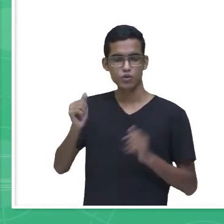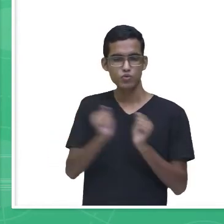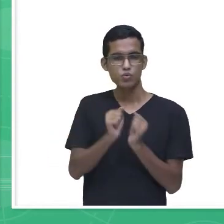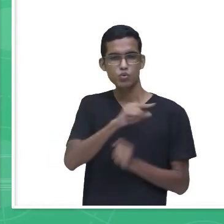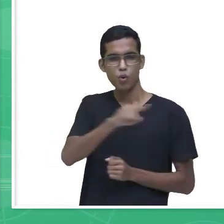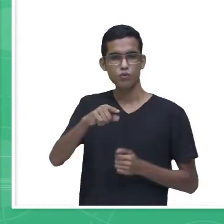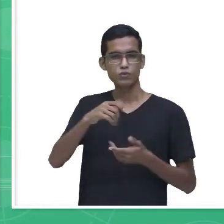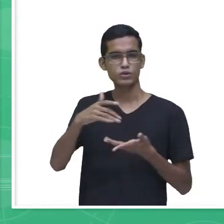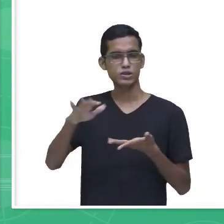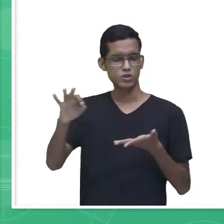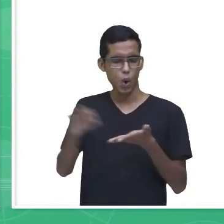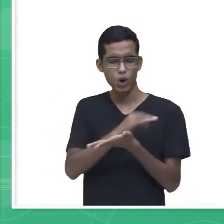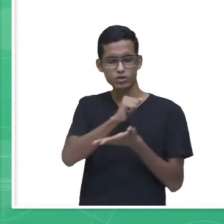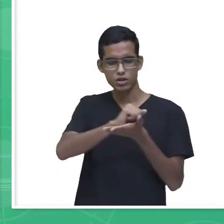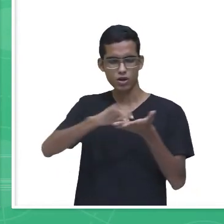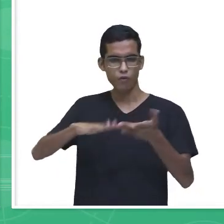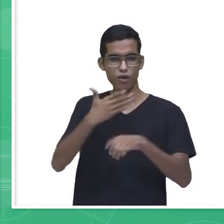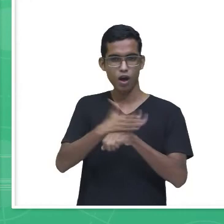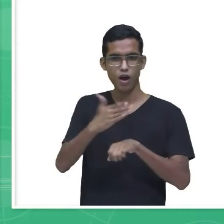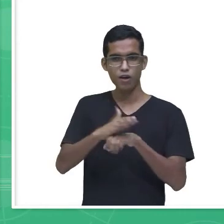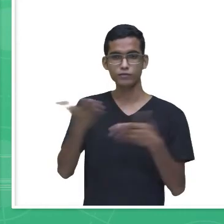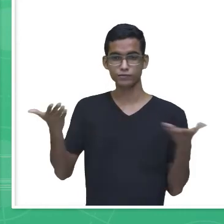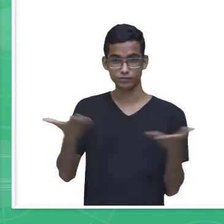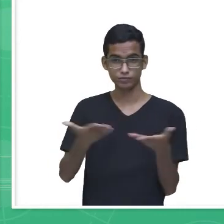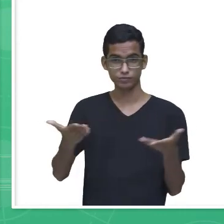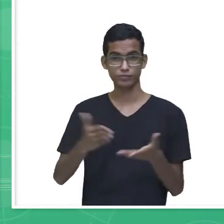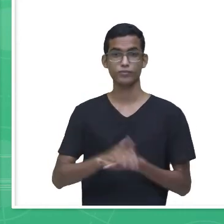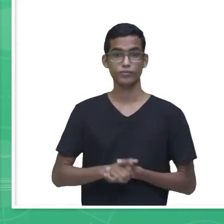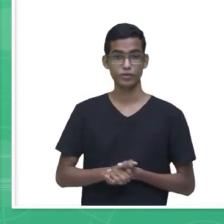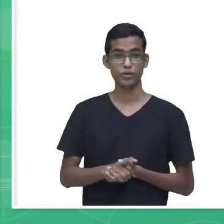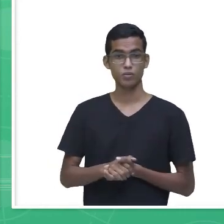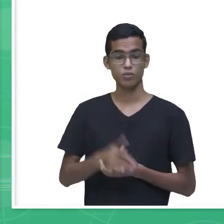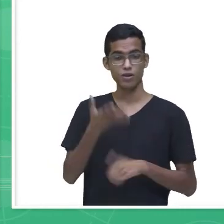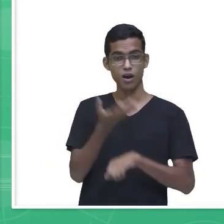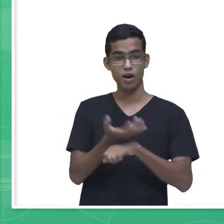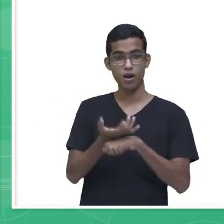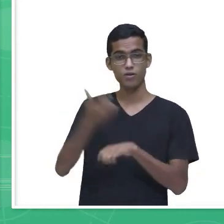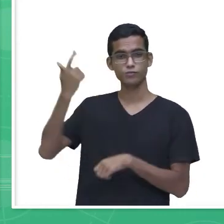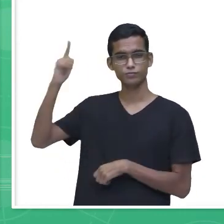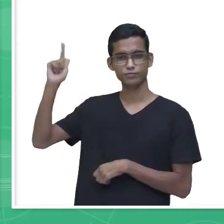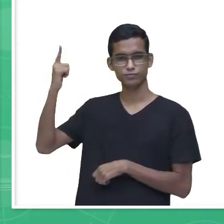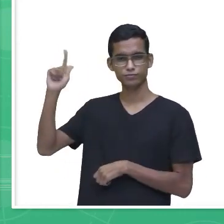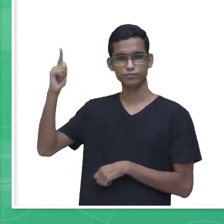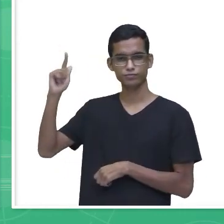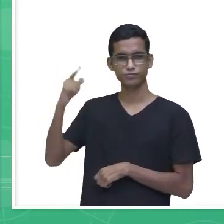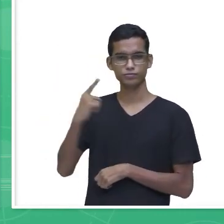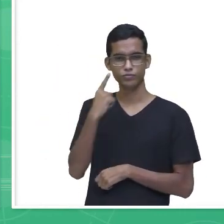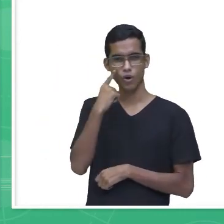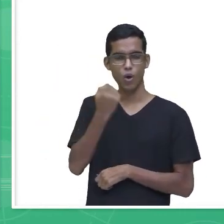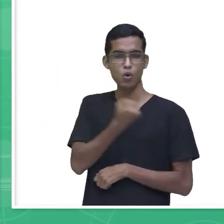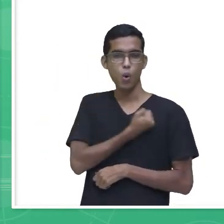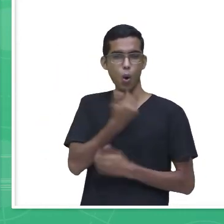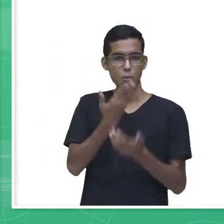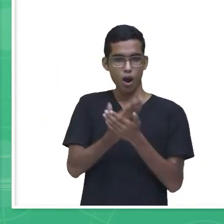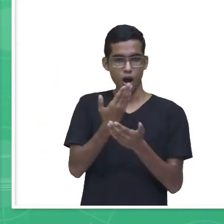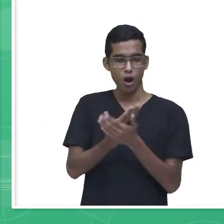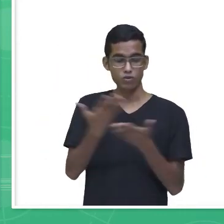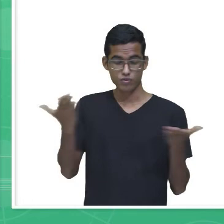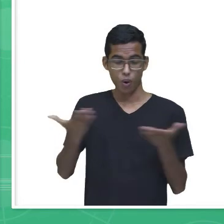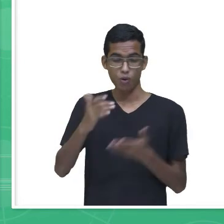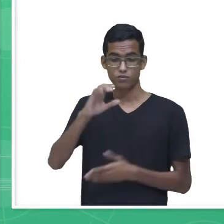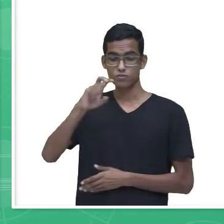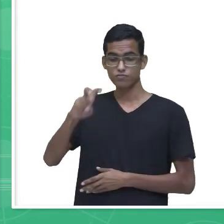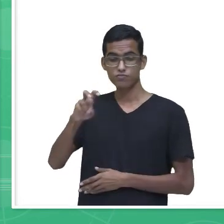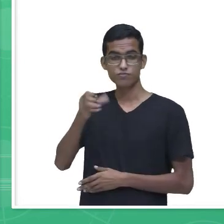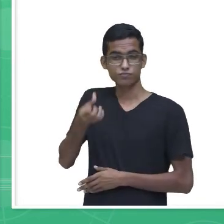correção do Exercitando. A gente vai analisar aí aqui a parte de geografia. Mas vamos verificar então qual é o número da aula de hoje. A nossa aula, a aula de